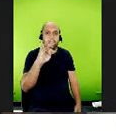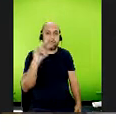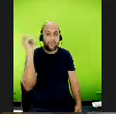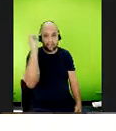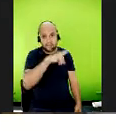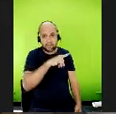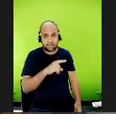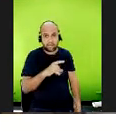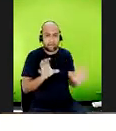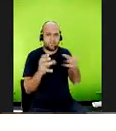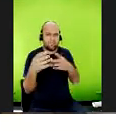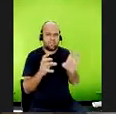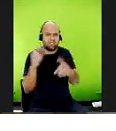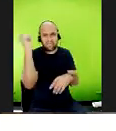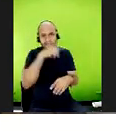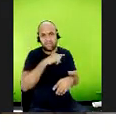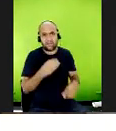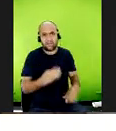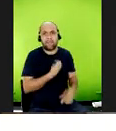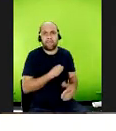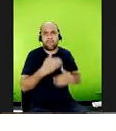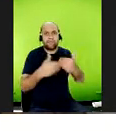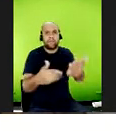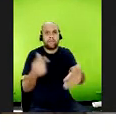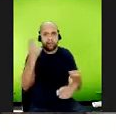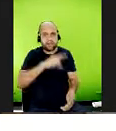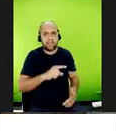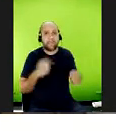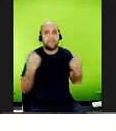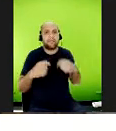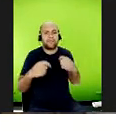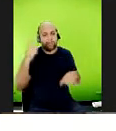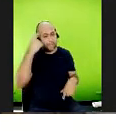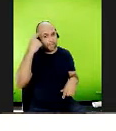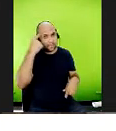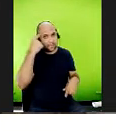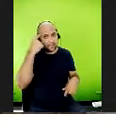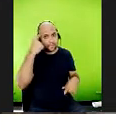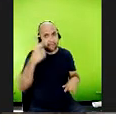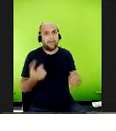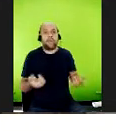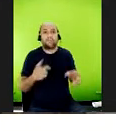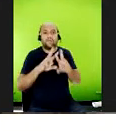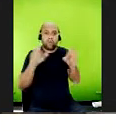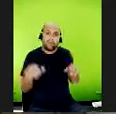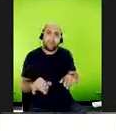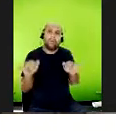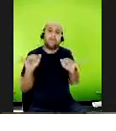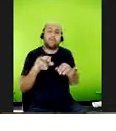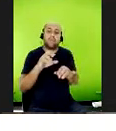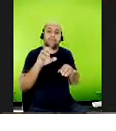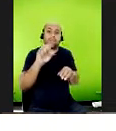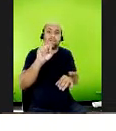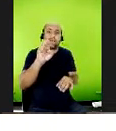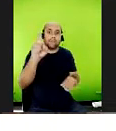levo difícil né a vida toda para chegar aqui né então a gente precisa pensar nisso e tem sexualidade foi funciona eu tenho que entender